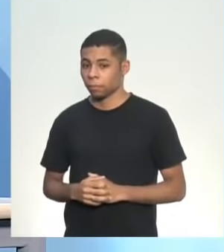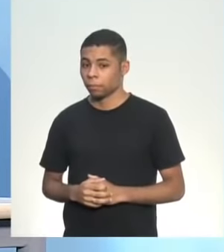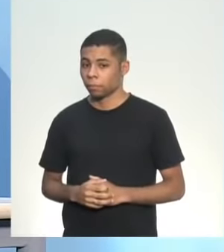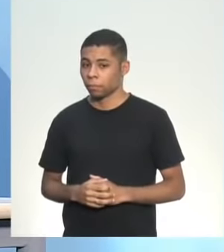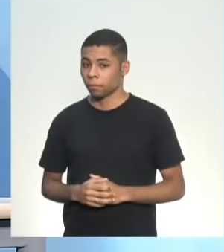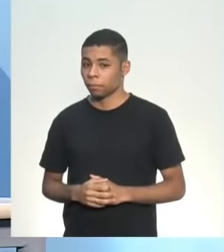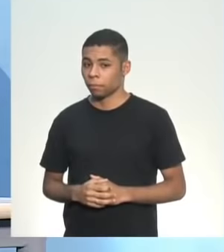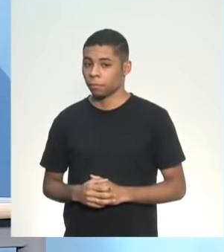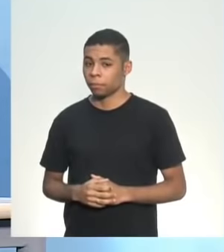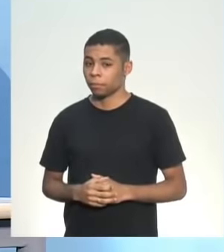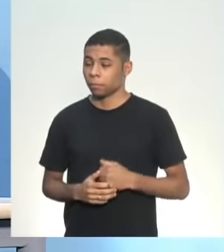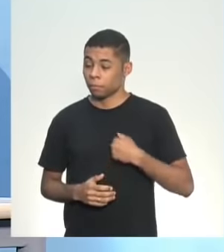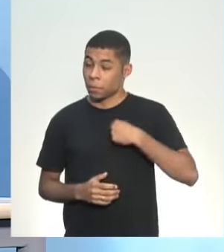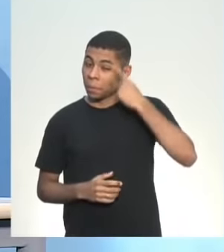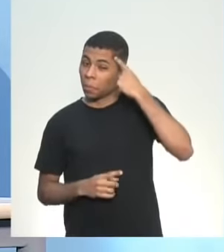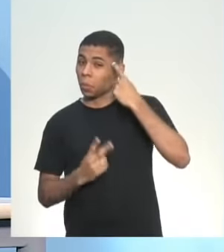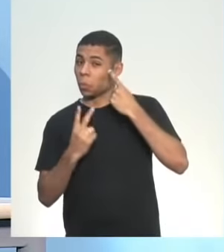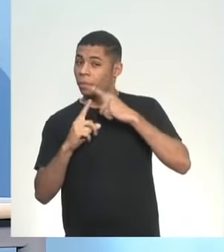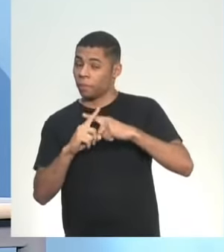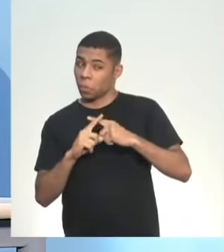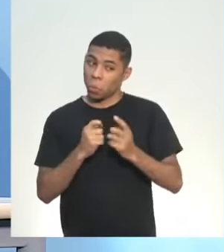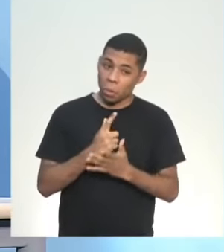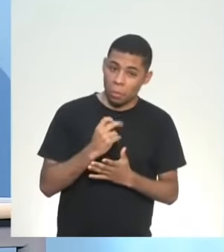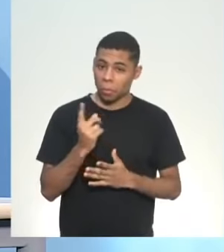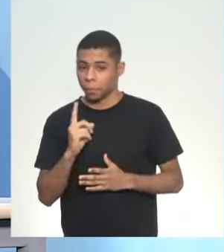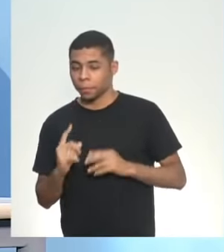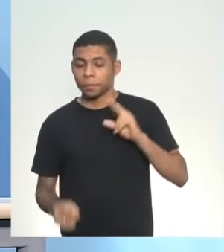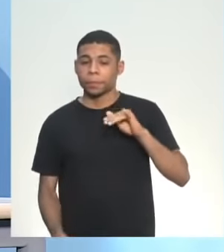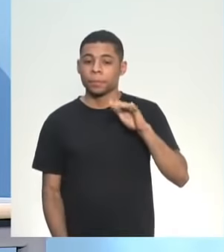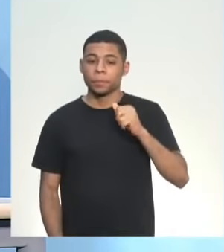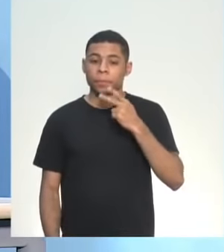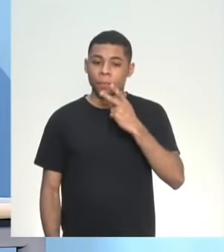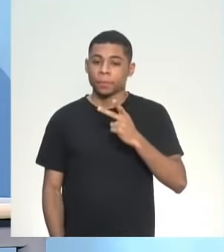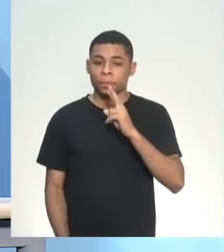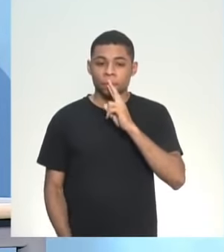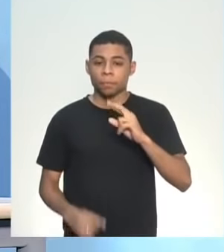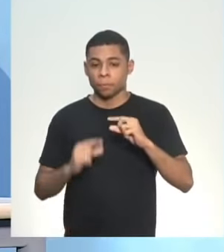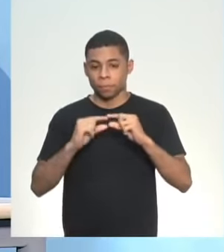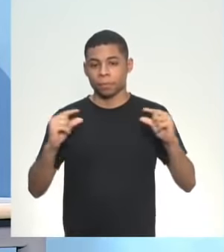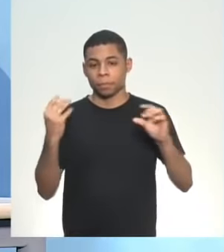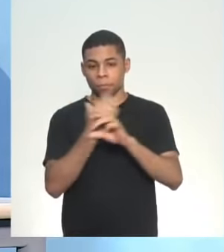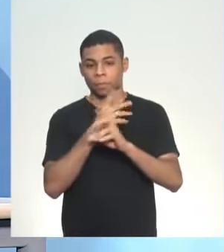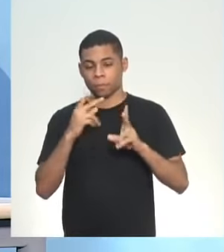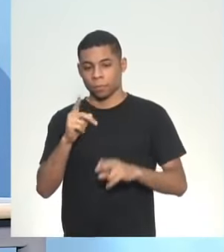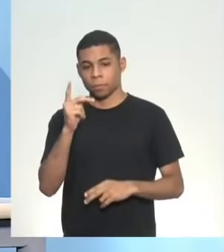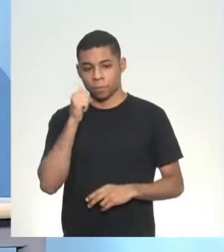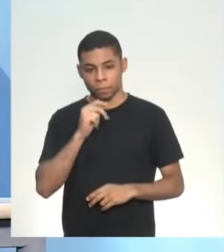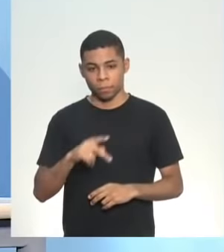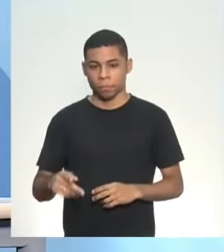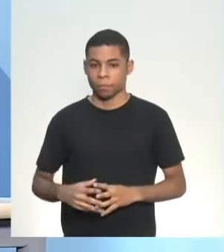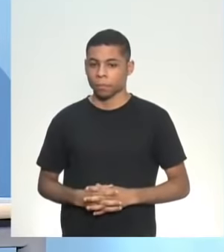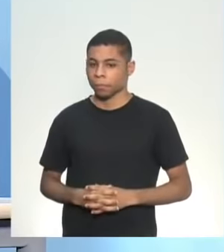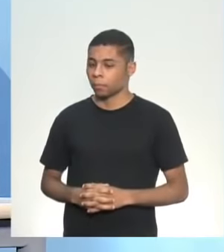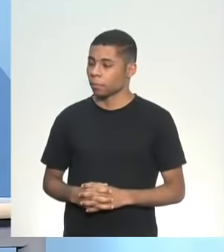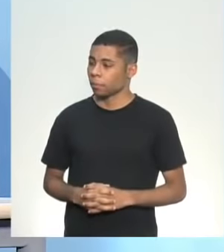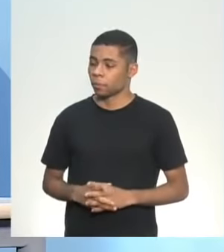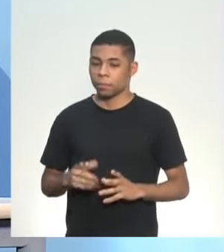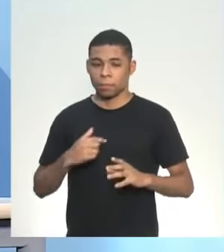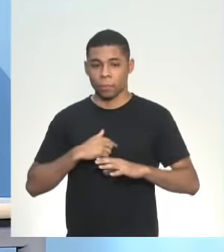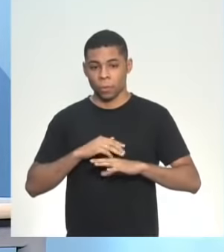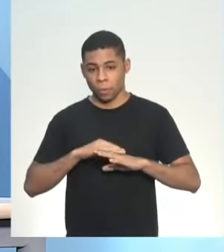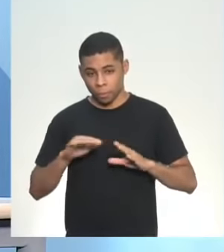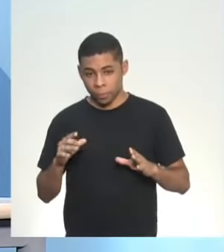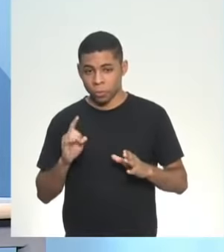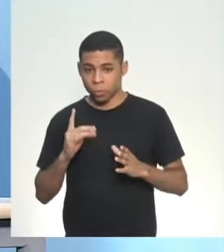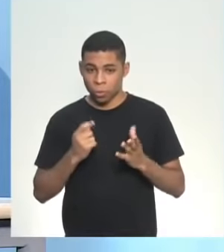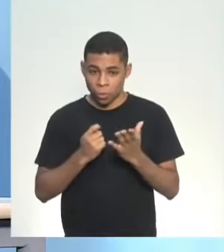be forever by anything o que penso duas vezes e comprar uma coisa é Cristina ela colocou espaço completa parecida com a professora a ai Deus vai things